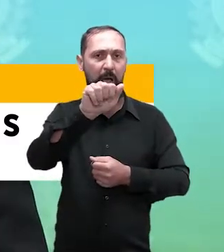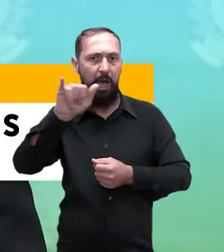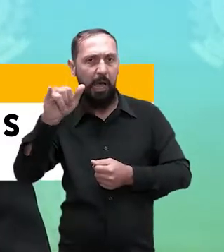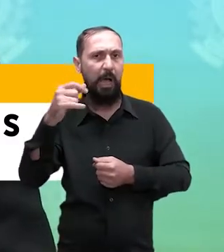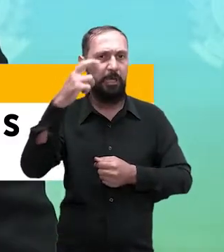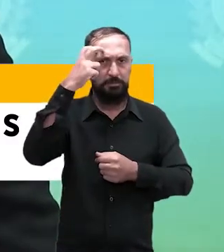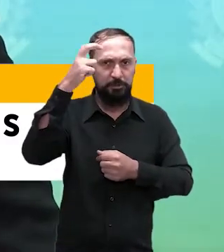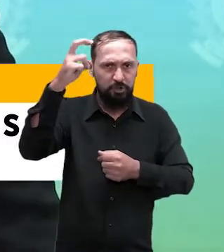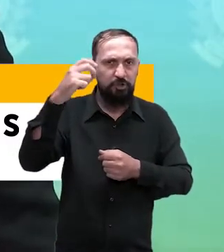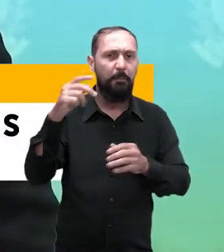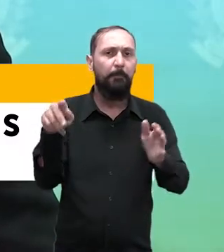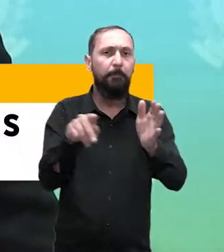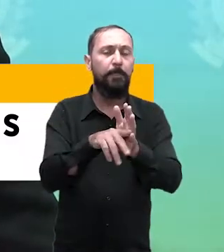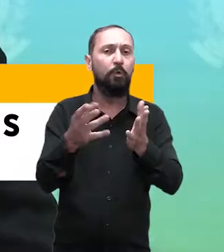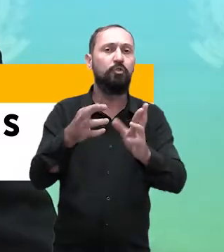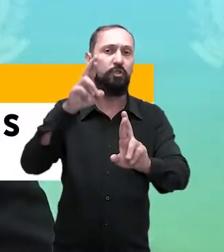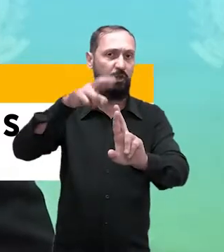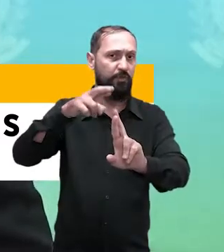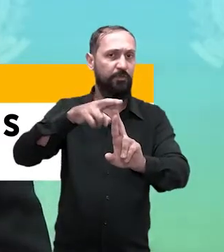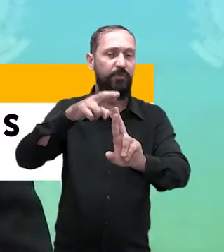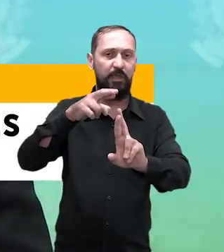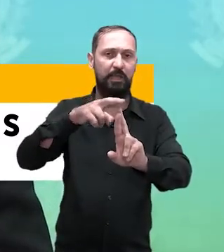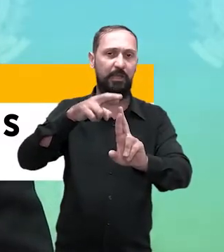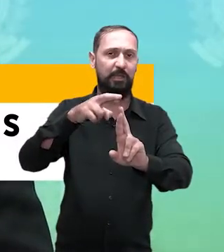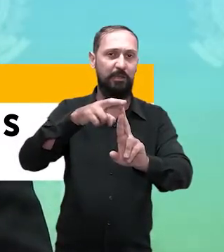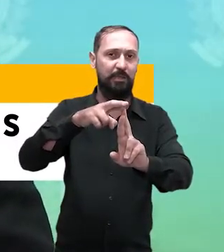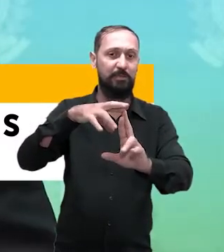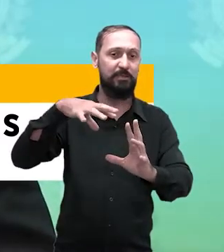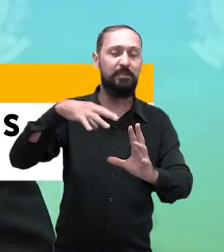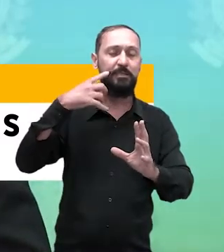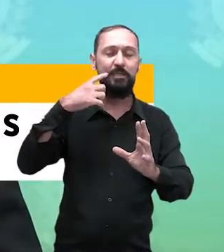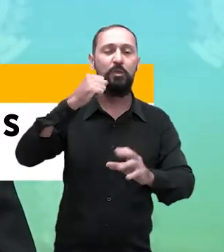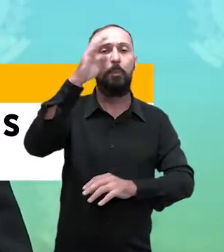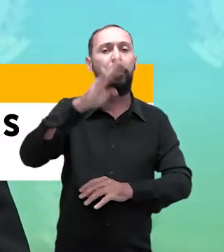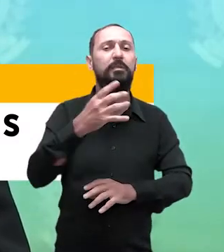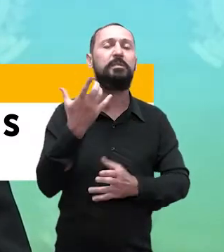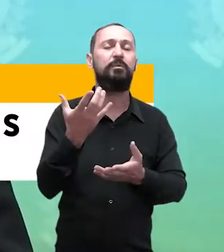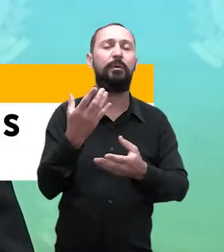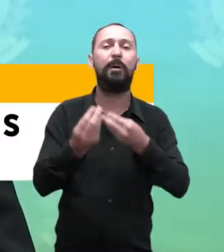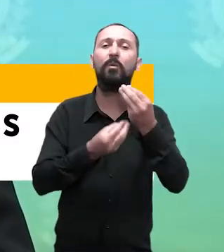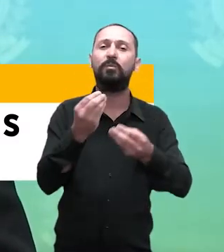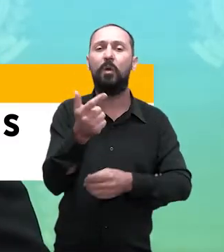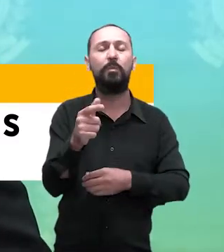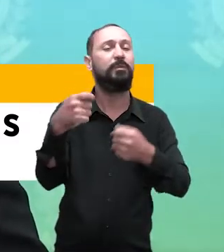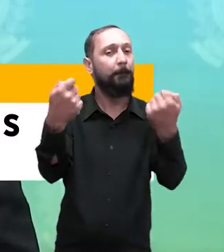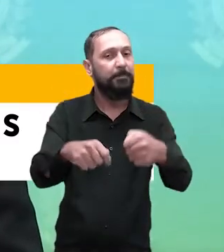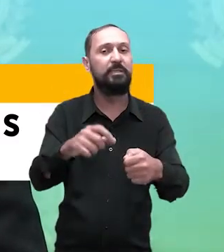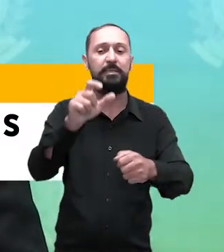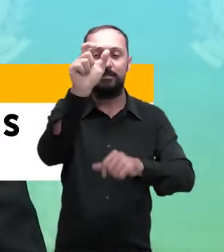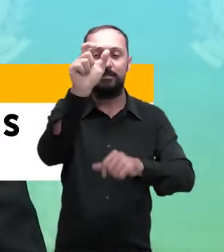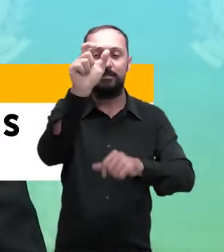inteligência artificial, que o Ministério Público de Mato Grosso do Sul hoje é referência nacional, ainda o elemento humano é necessário. Não tem como fugir